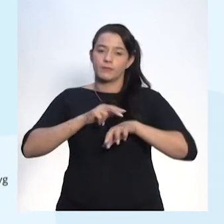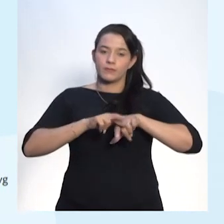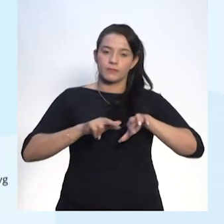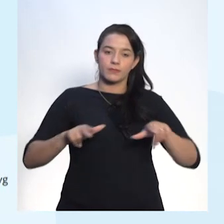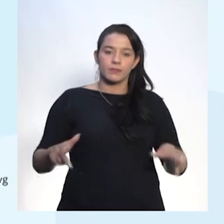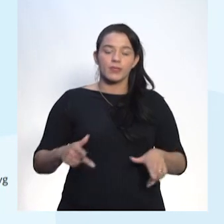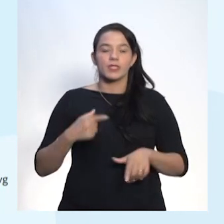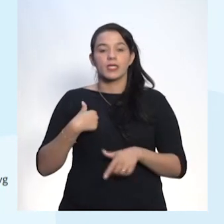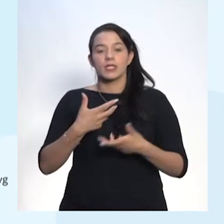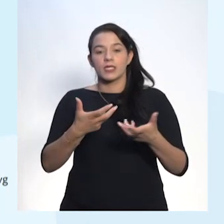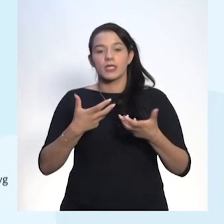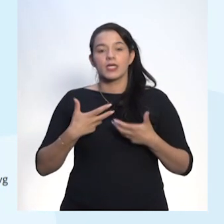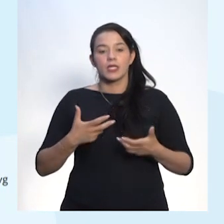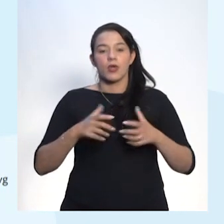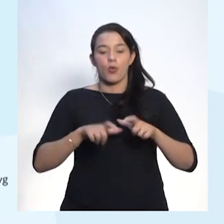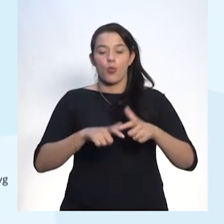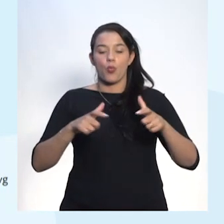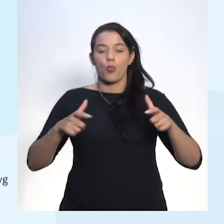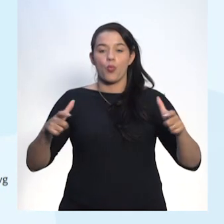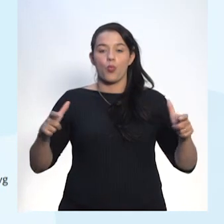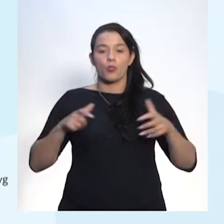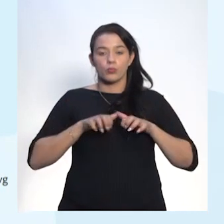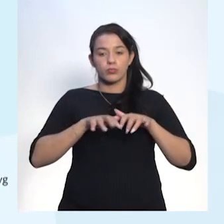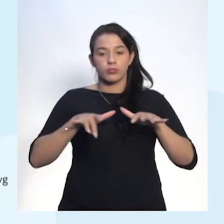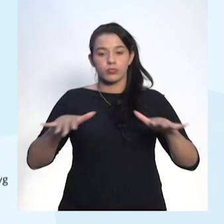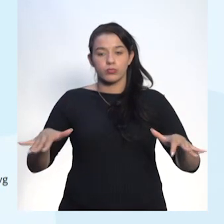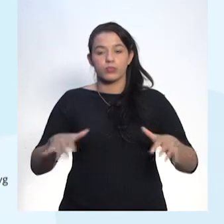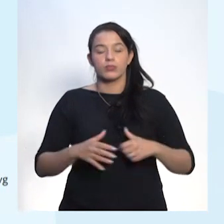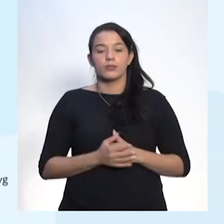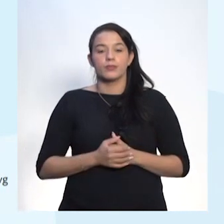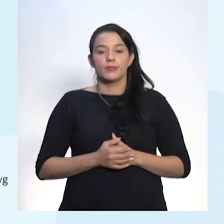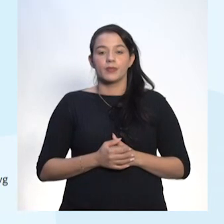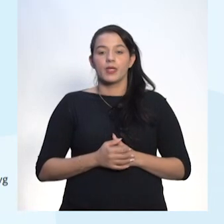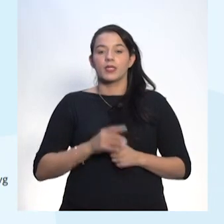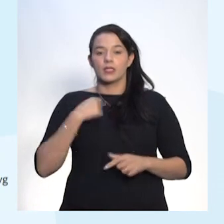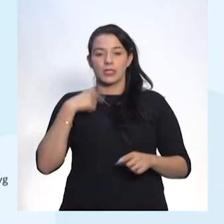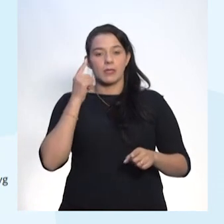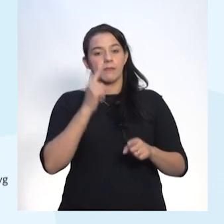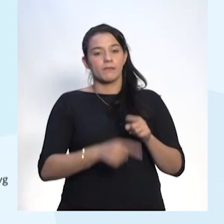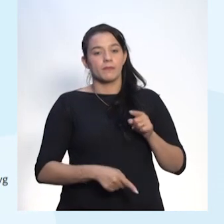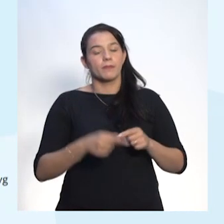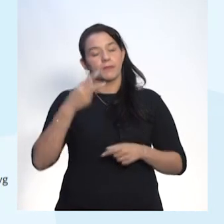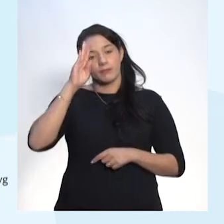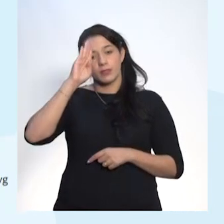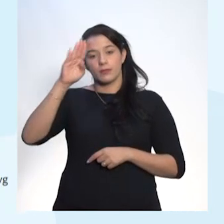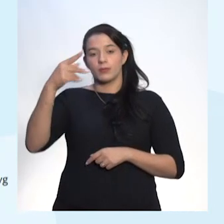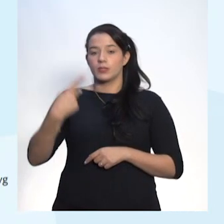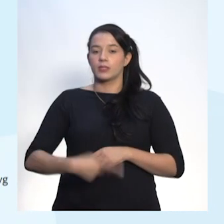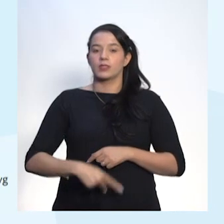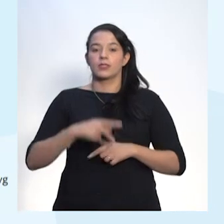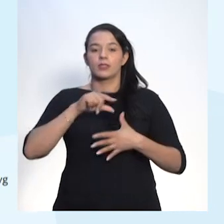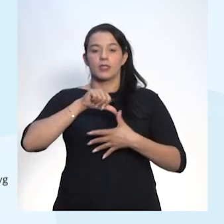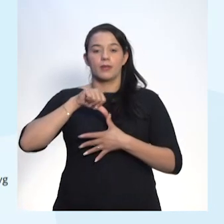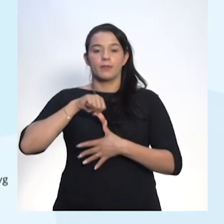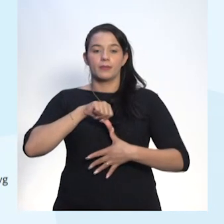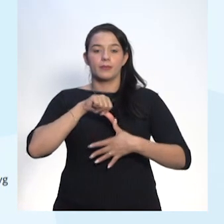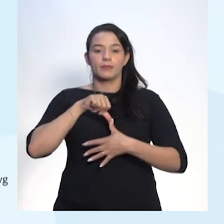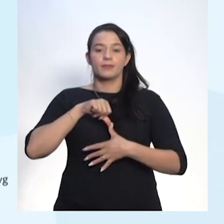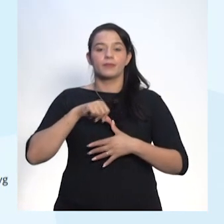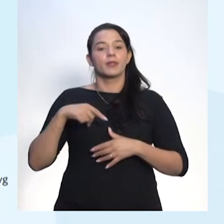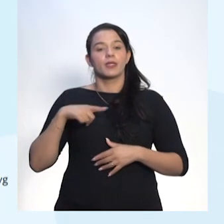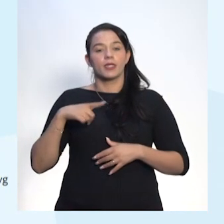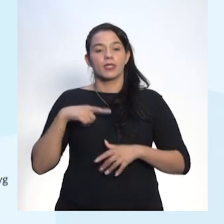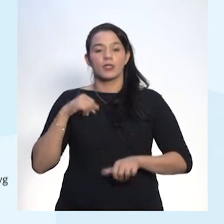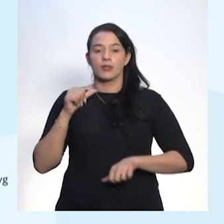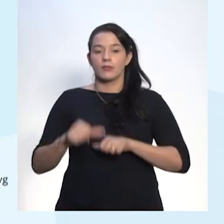para impedir o avanço do comunismo, principalmente na América. Com o advento da Revolução